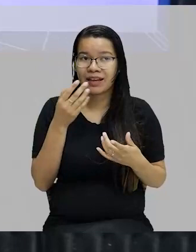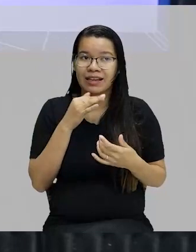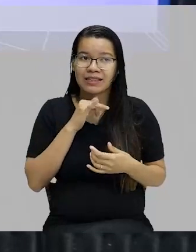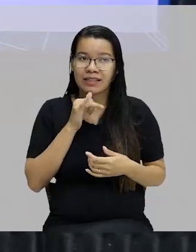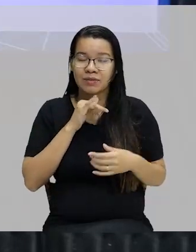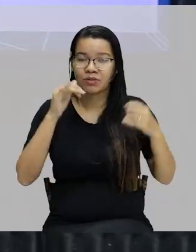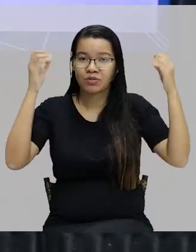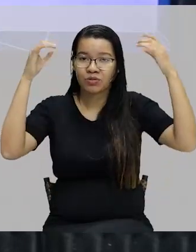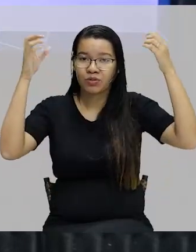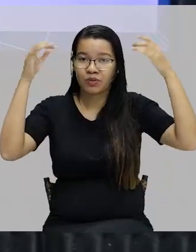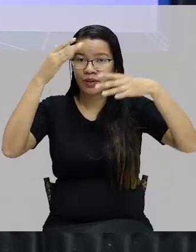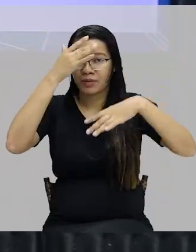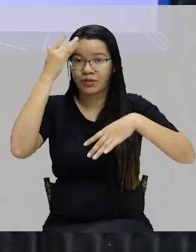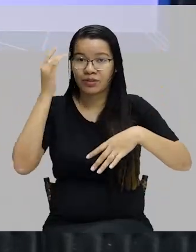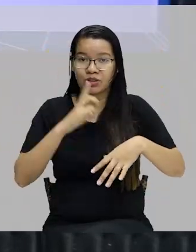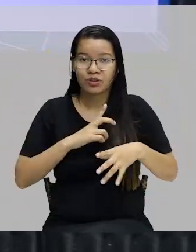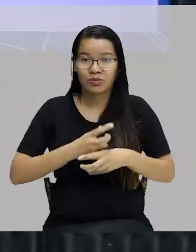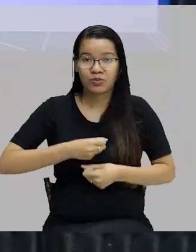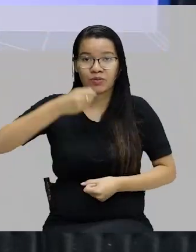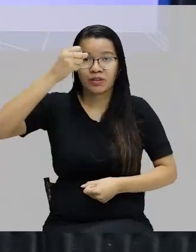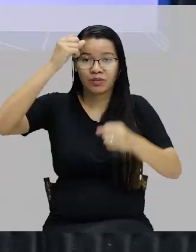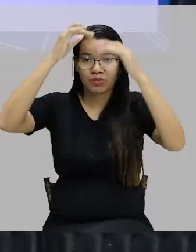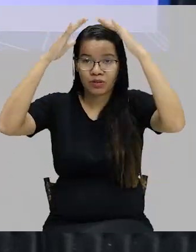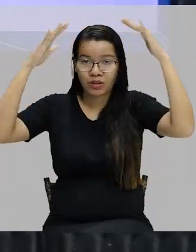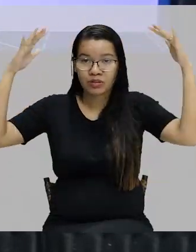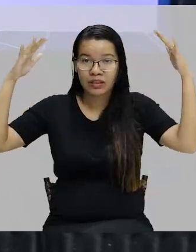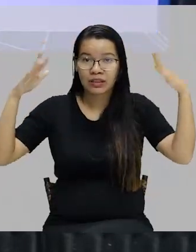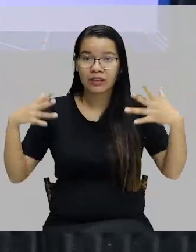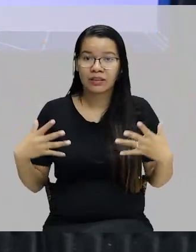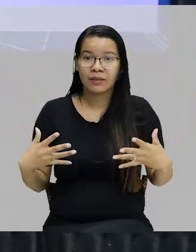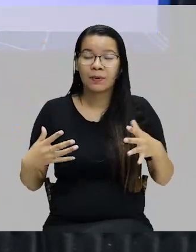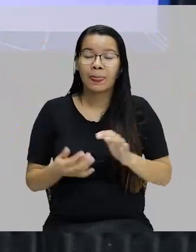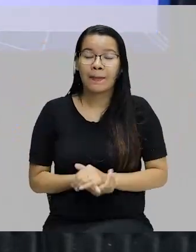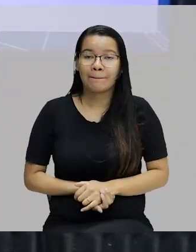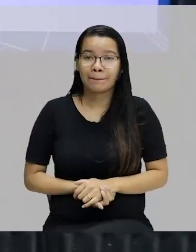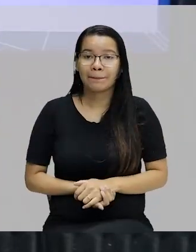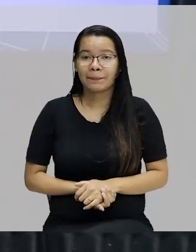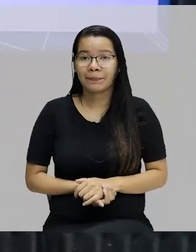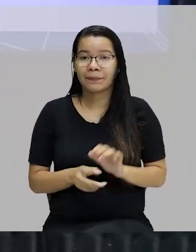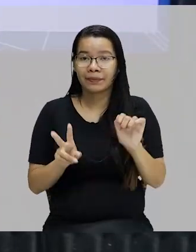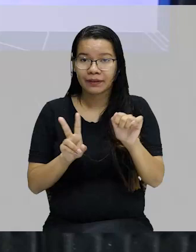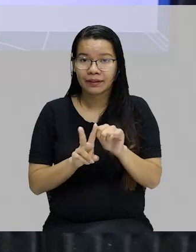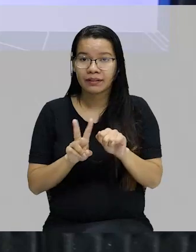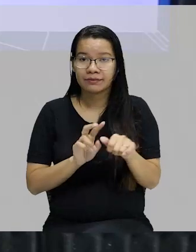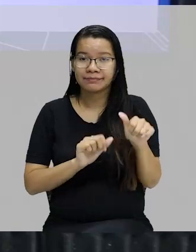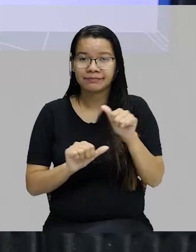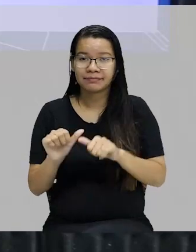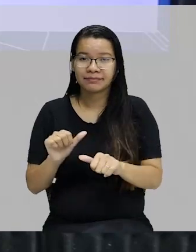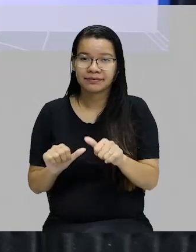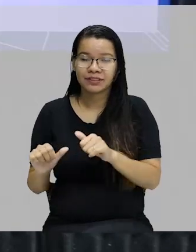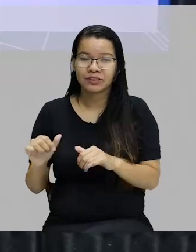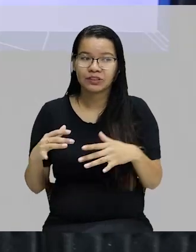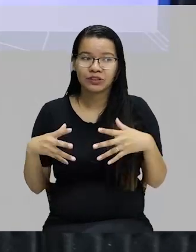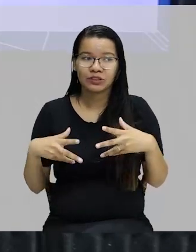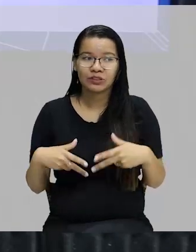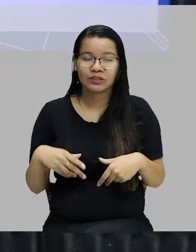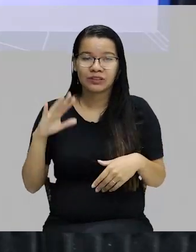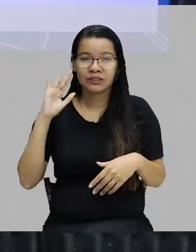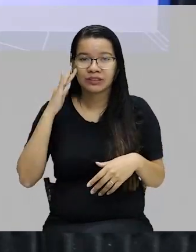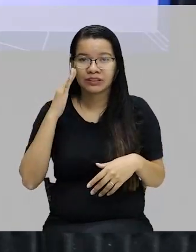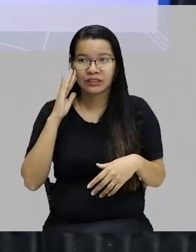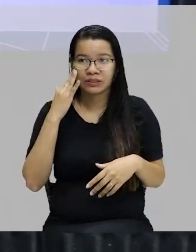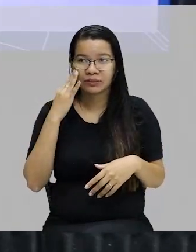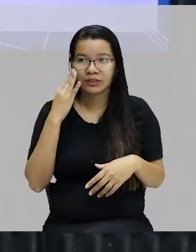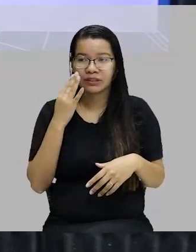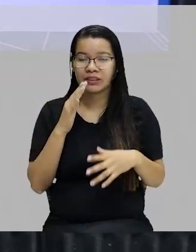com aquele acessório. Então, nesse sentido, o advérbio modificou toda a compreensão da frase, certo? Eu trouxe